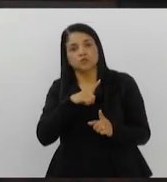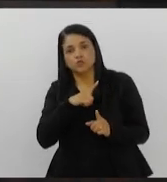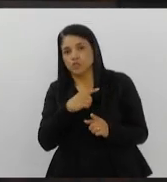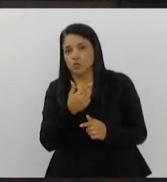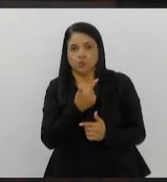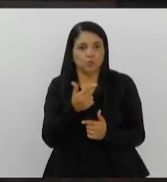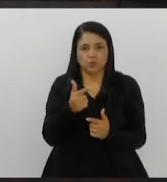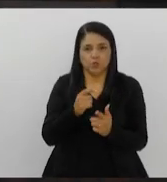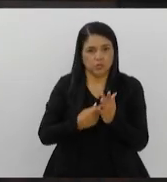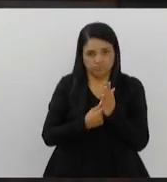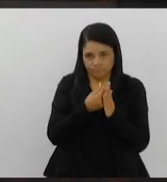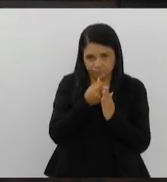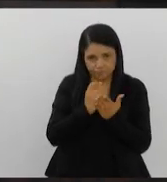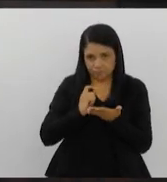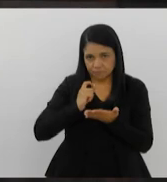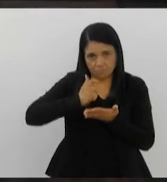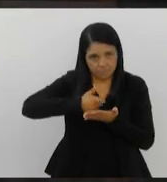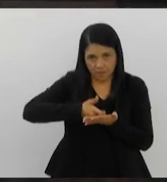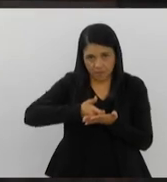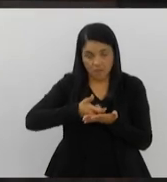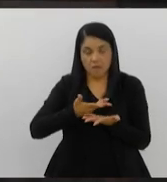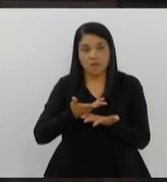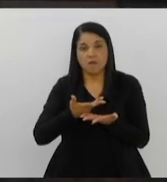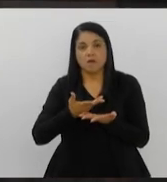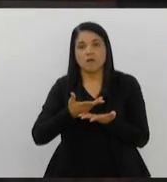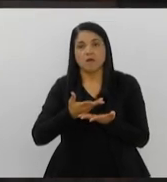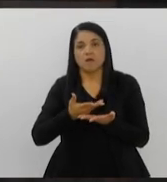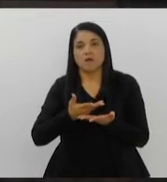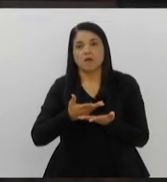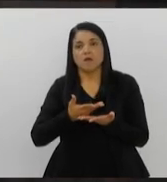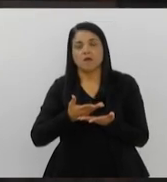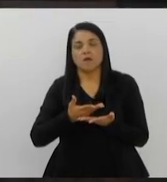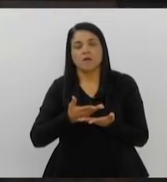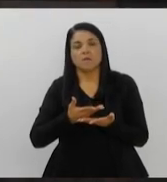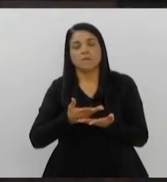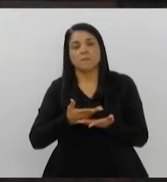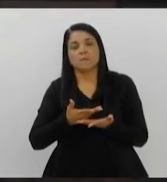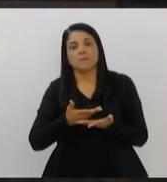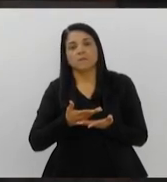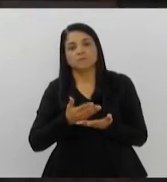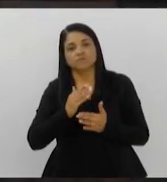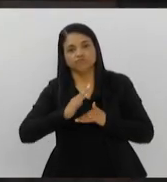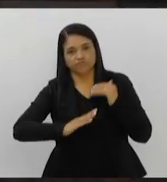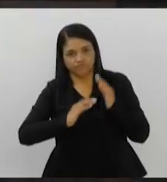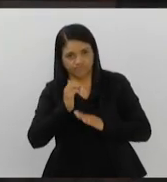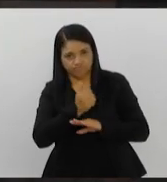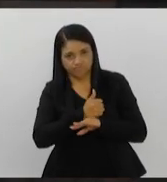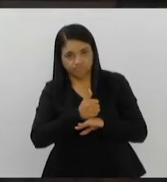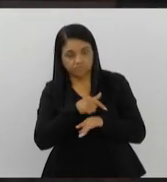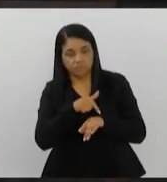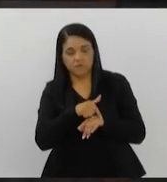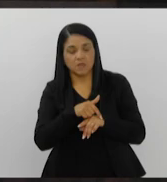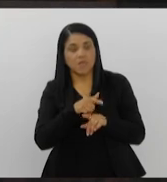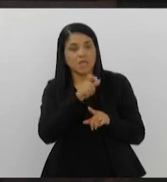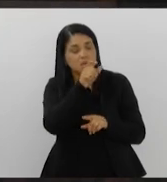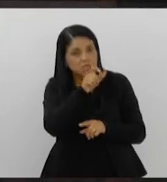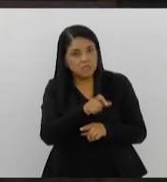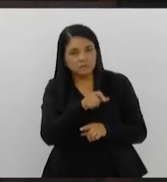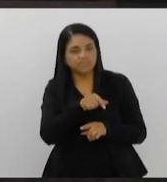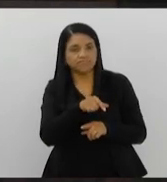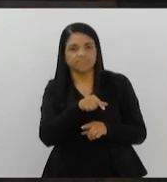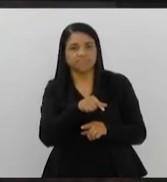condição ou não de justamente contemplar com seus honorários ele em momento nenhum se